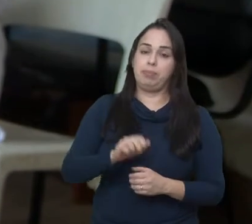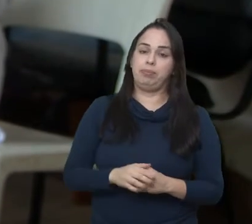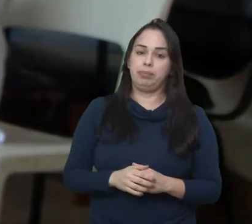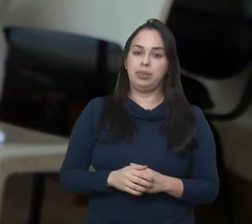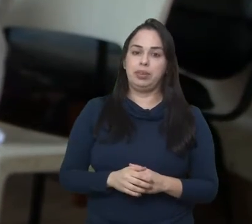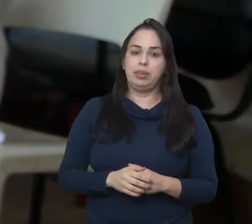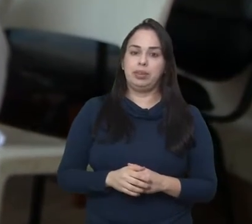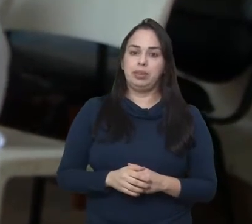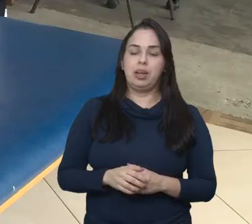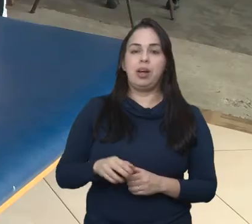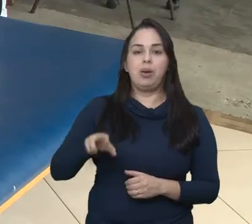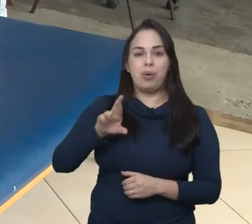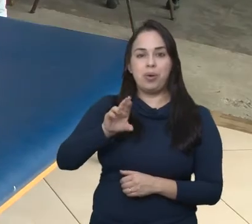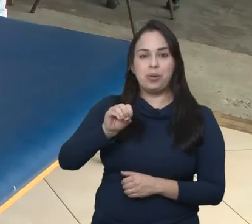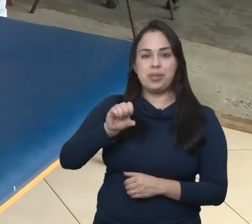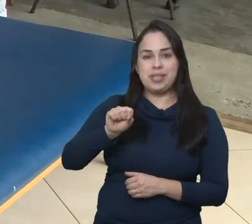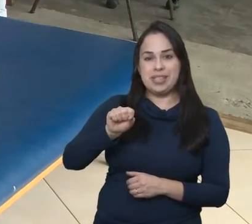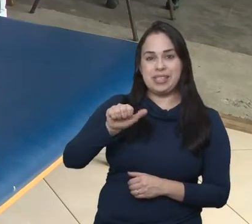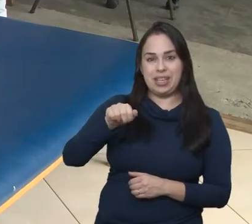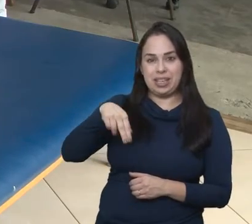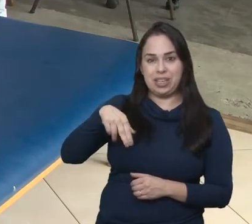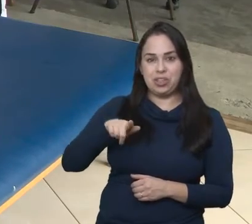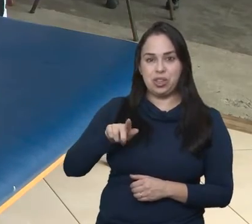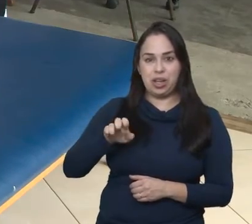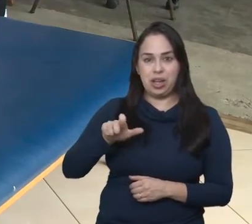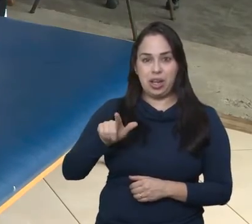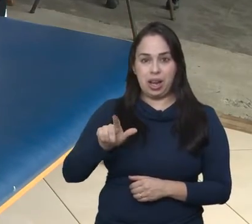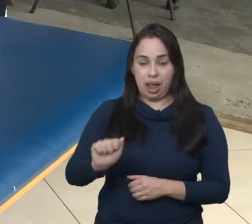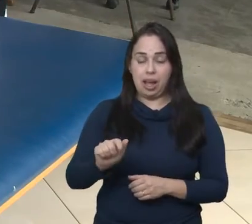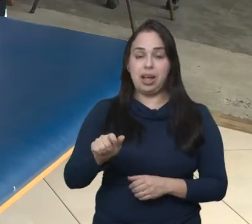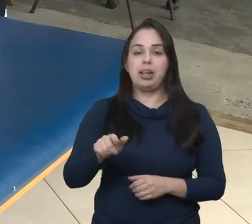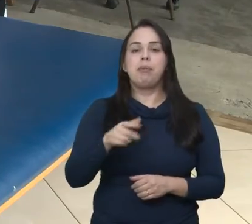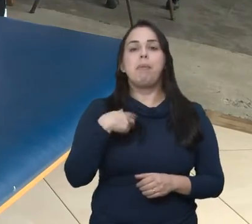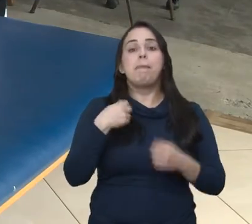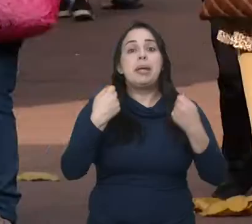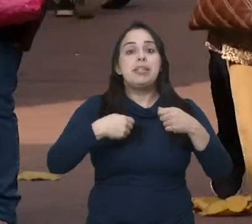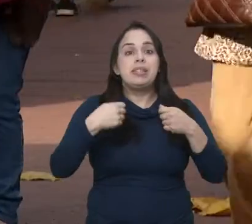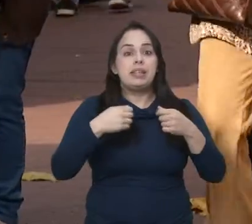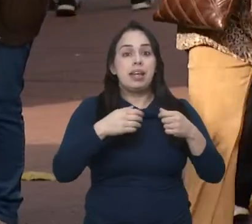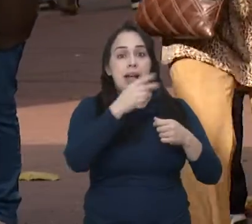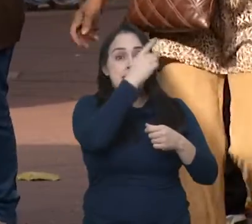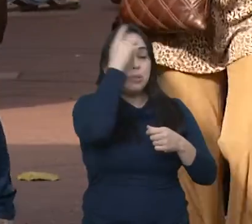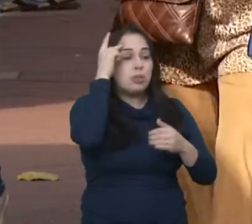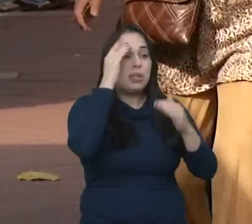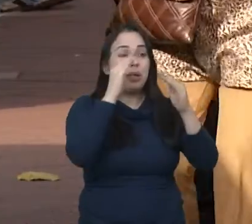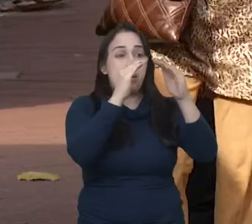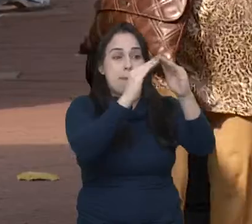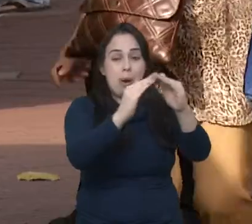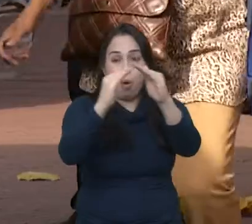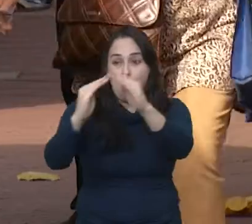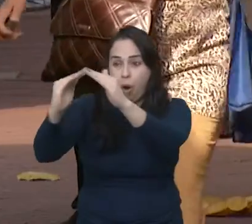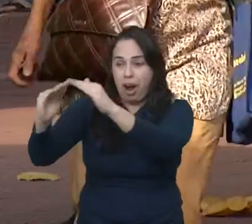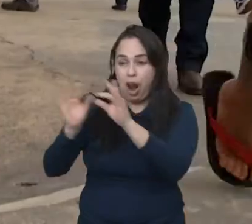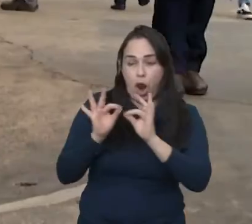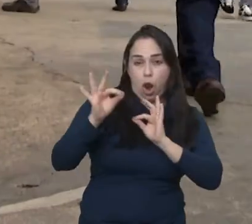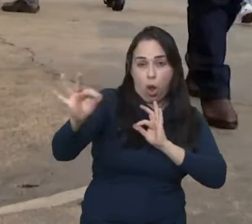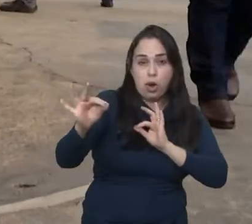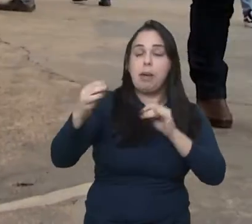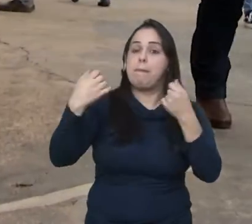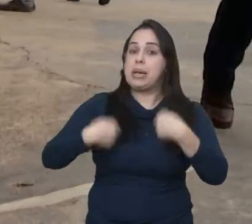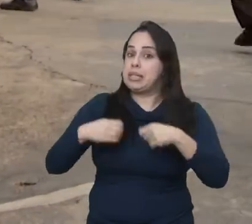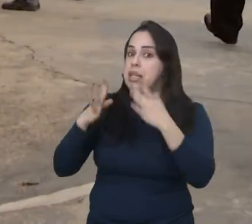barreira arquitetônica é qualquer tipo de obstáculo que atrapalhe a locomoção de uma pessoa. Para um cadeirante, por exemplo, uma calçada que não